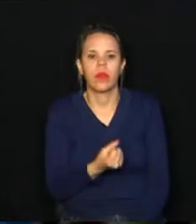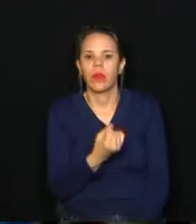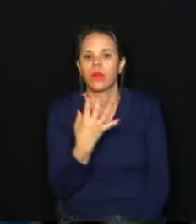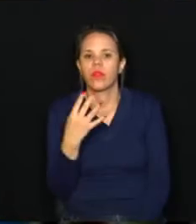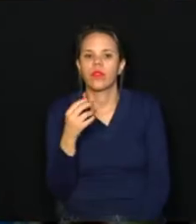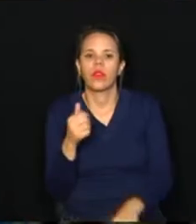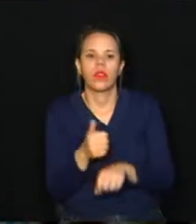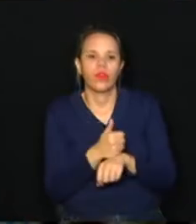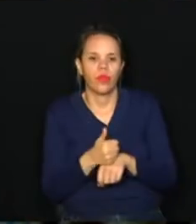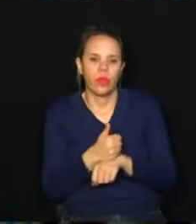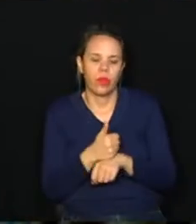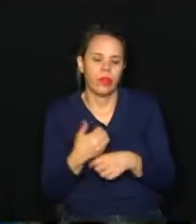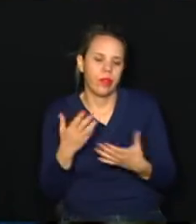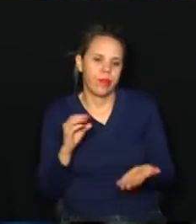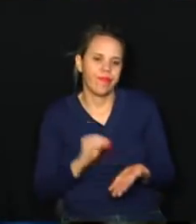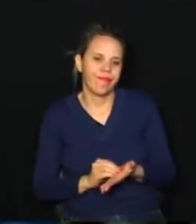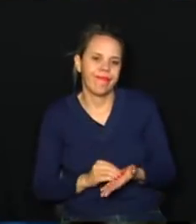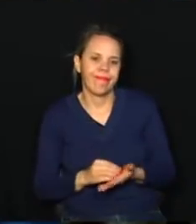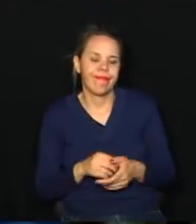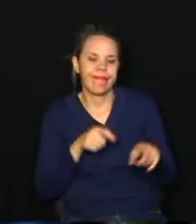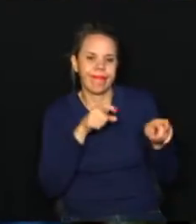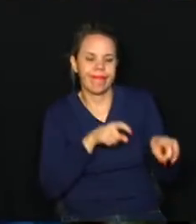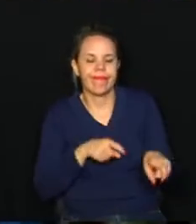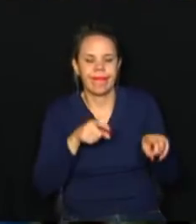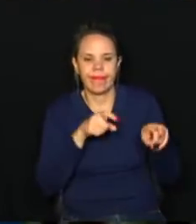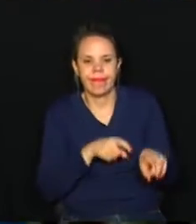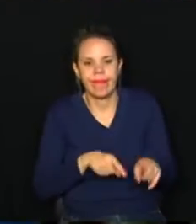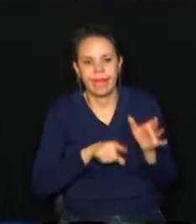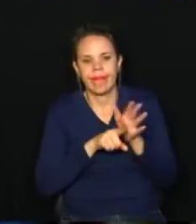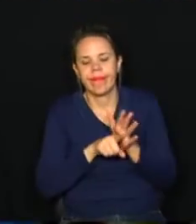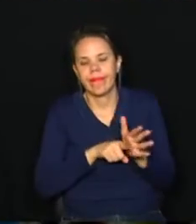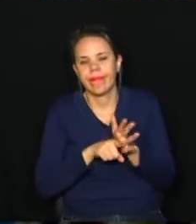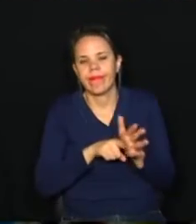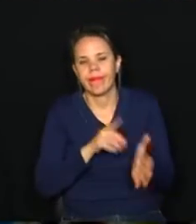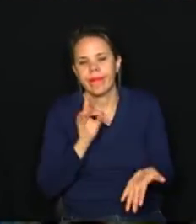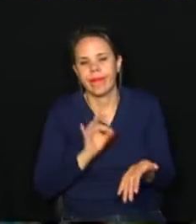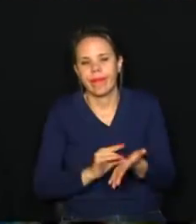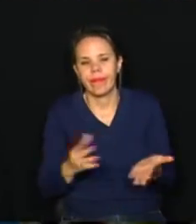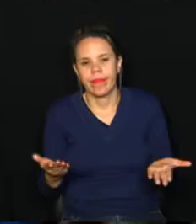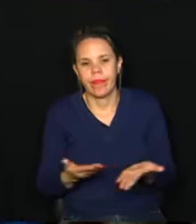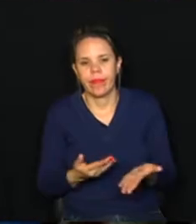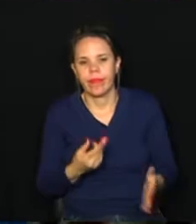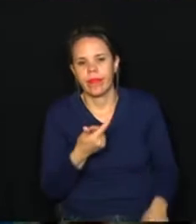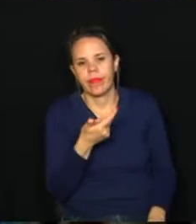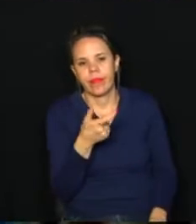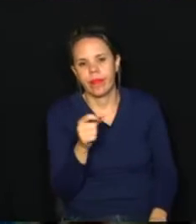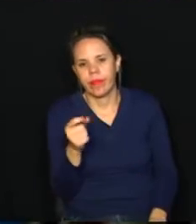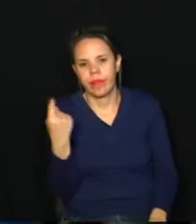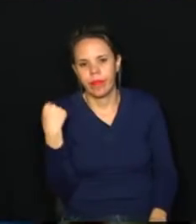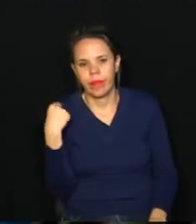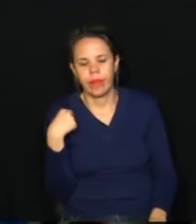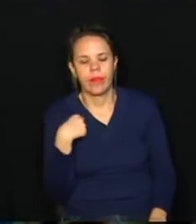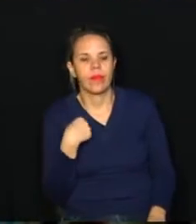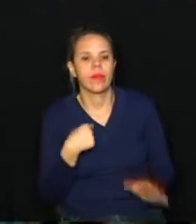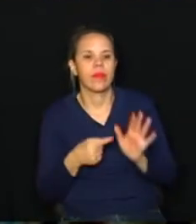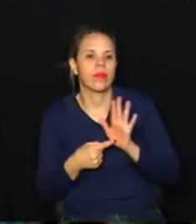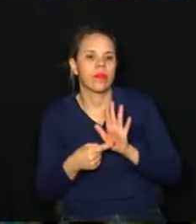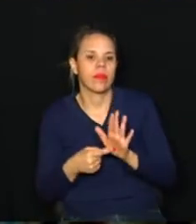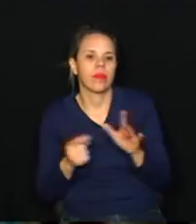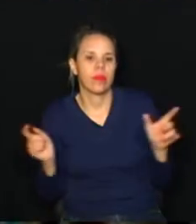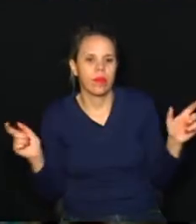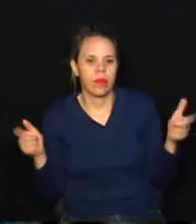atual. Na agricultura, estudo oficial recente aí de 2020 aponta para a